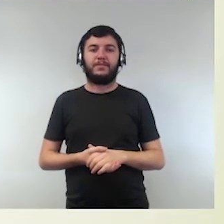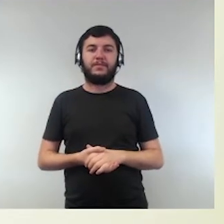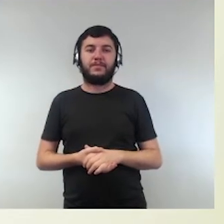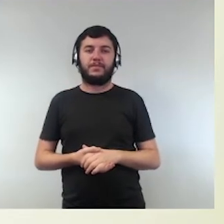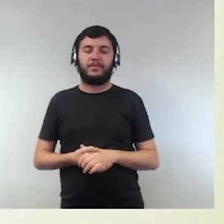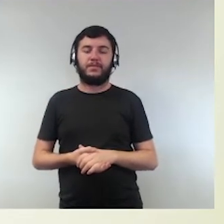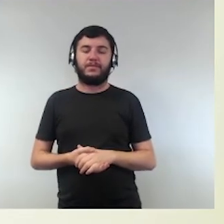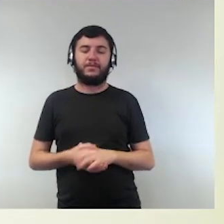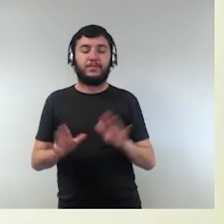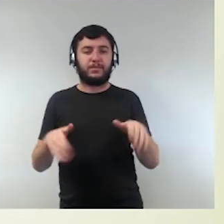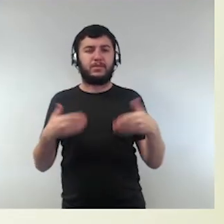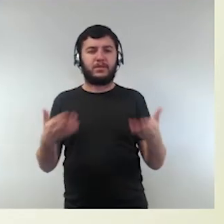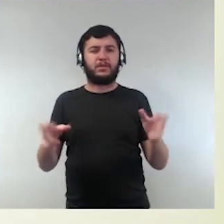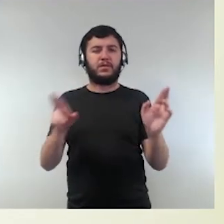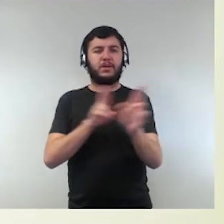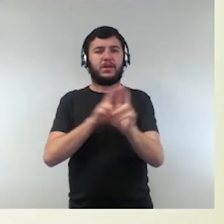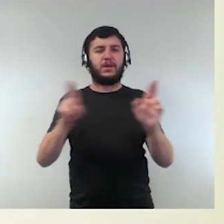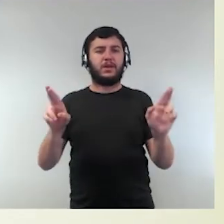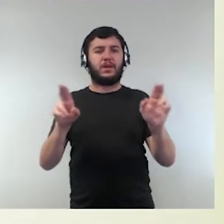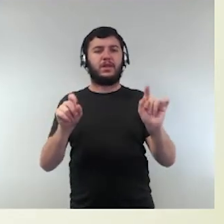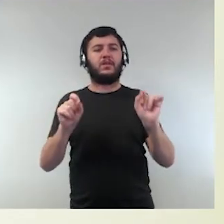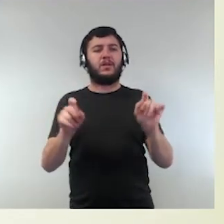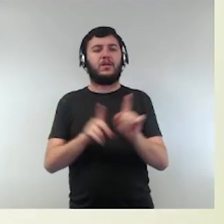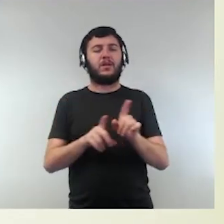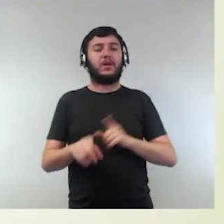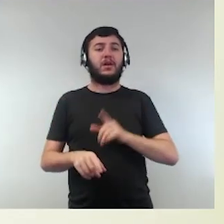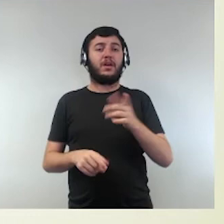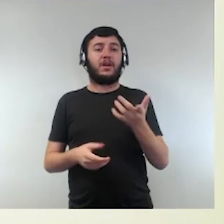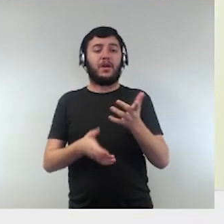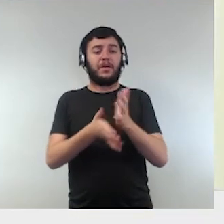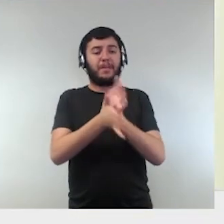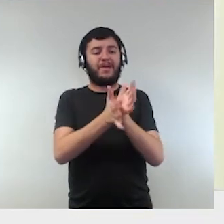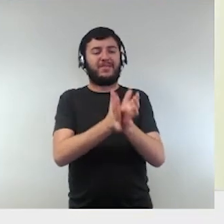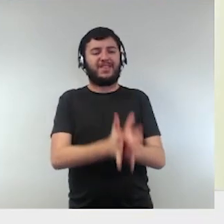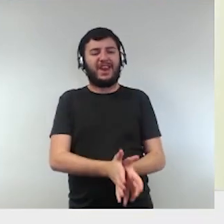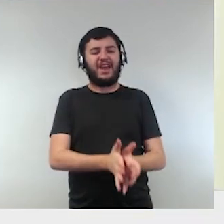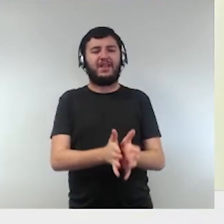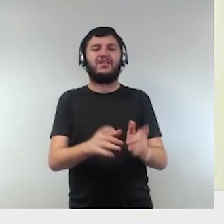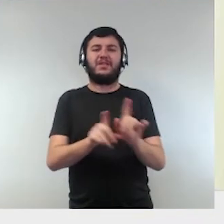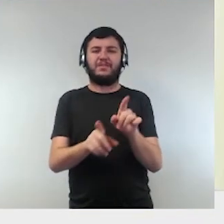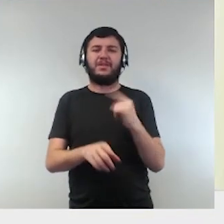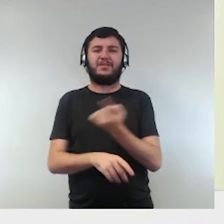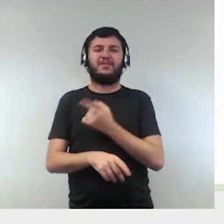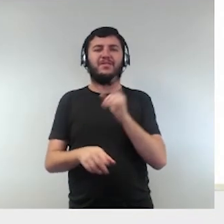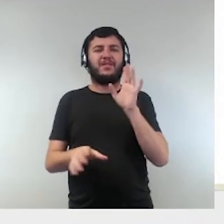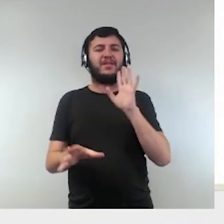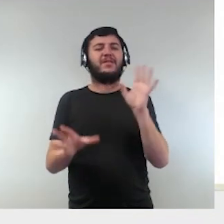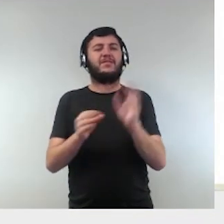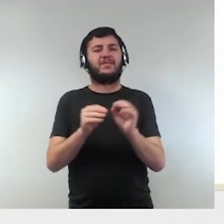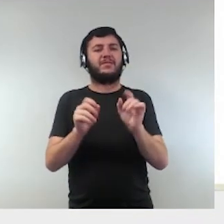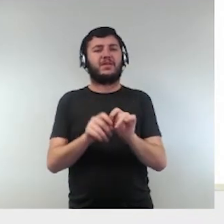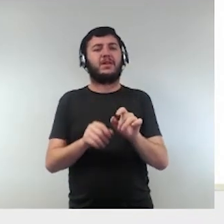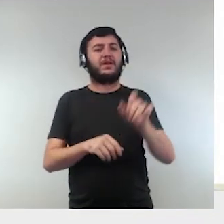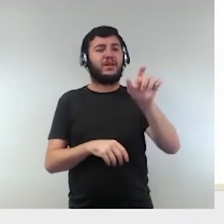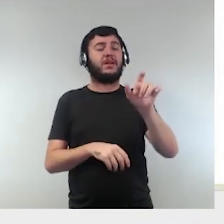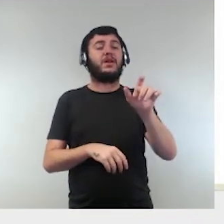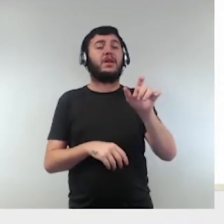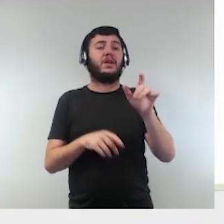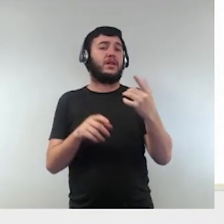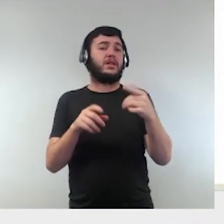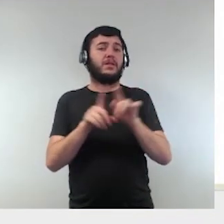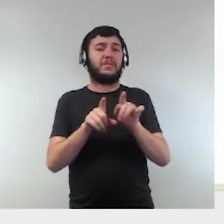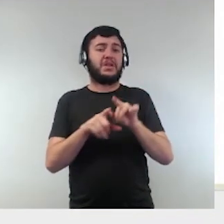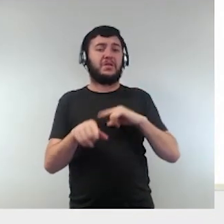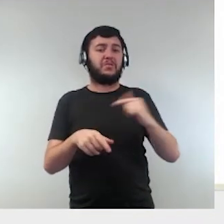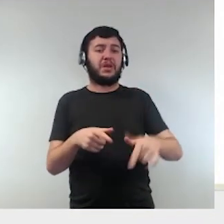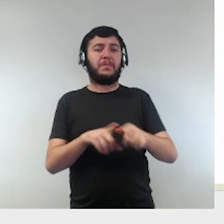Bem, então, em relação aos maus tratos, o suposto maus tratos dos animais, a Anvebal comprovou que não há lesão muscular,